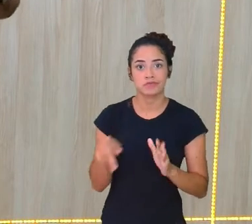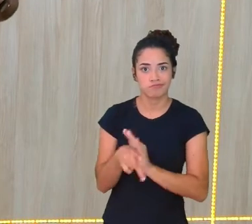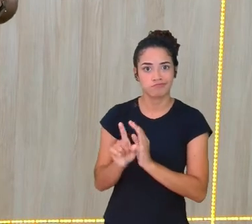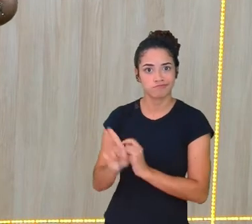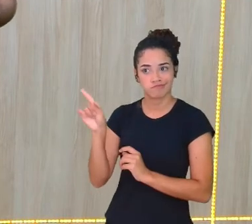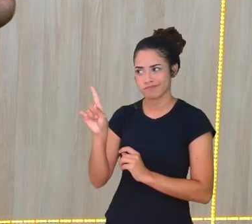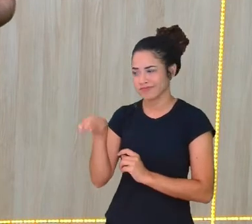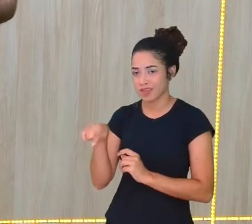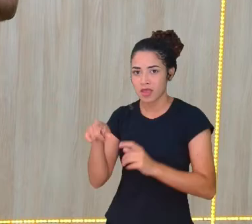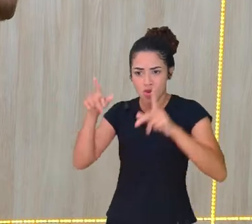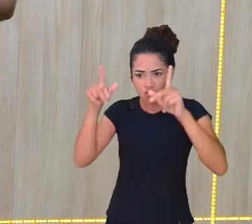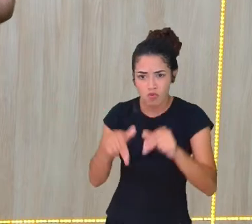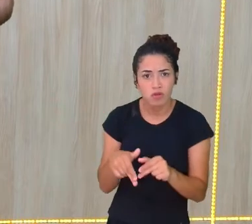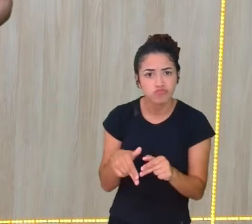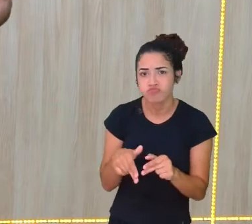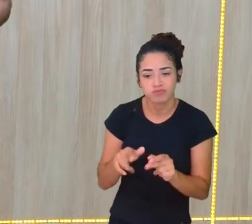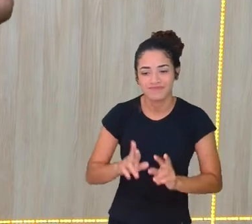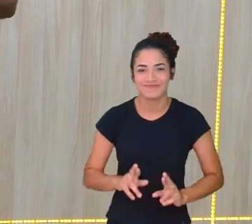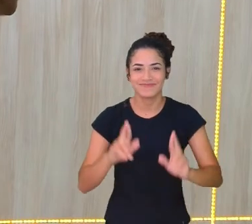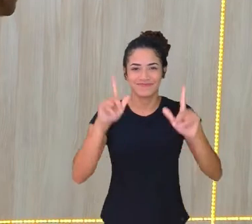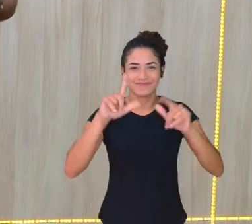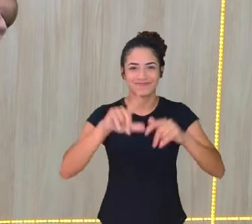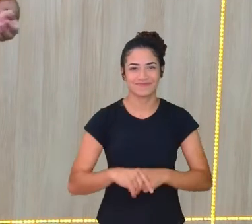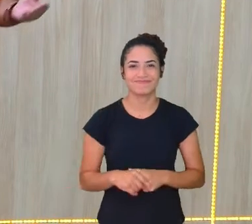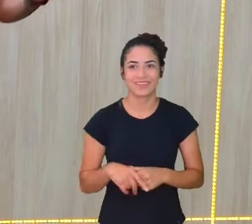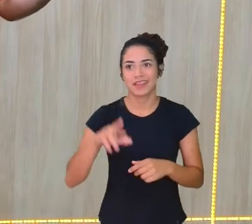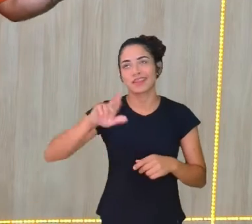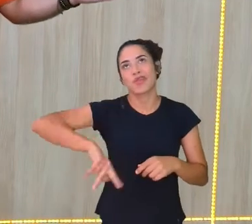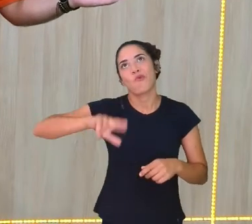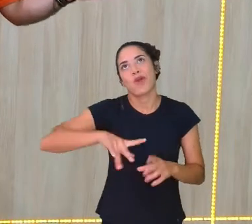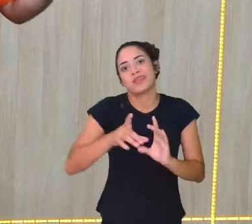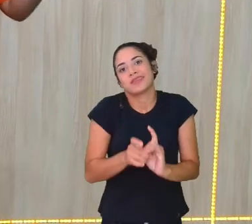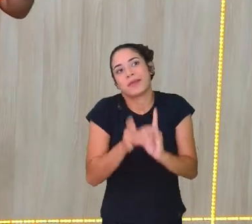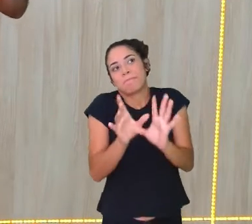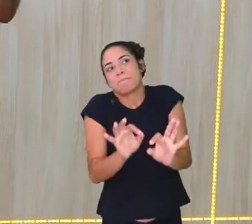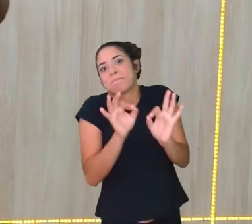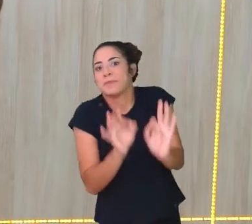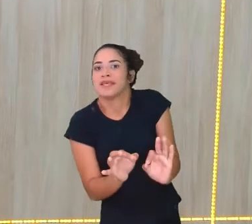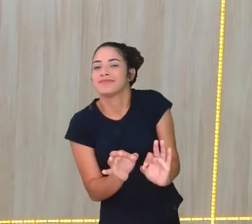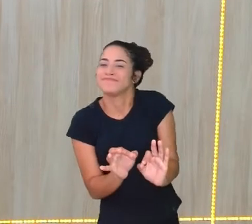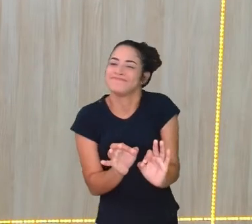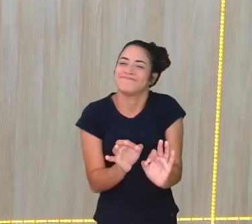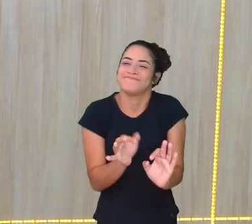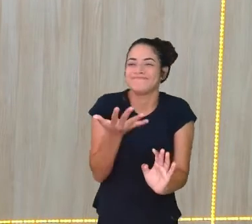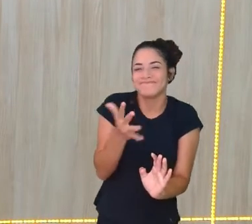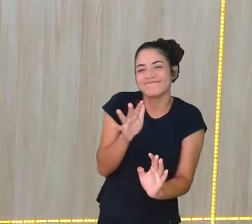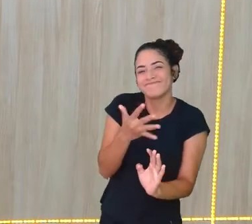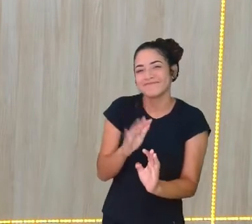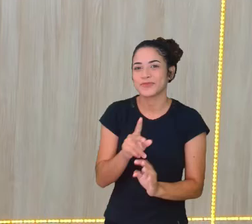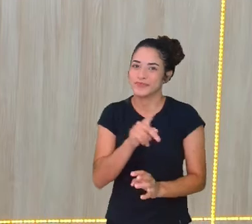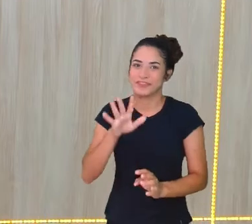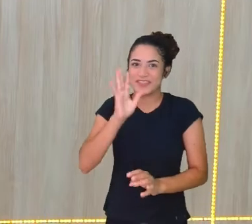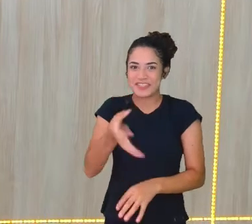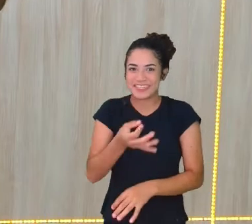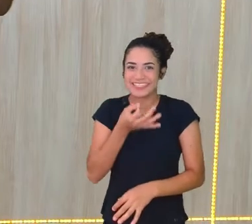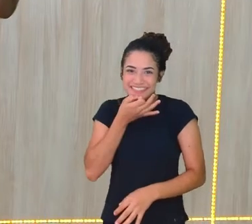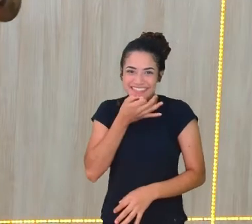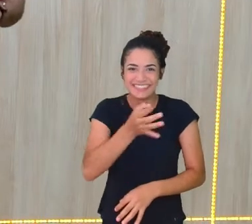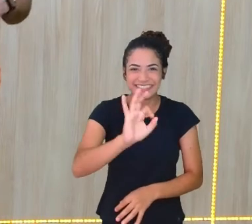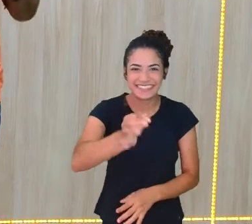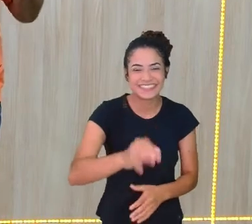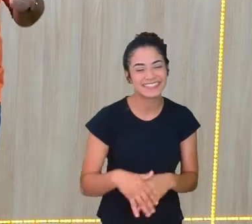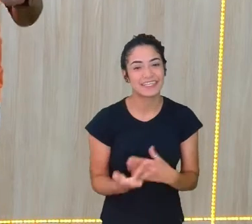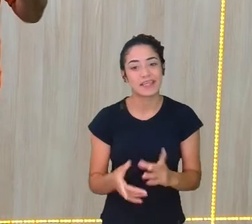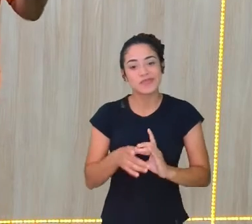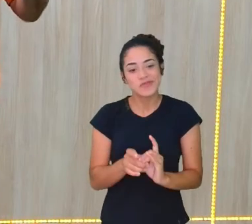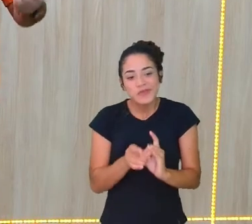um pouco diferente da que nós temos hoje. Não era tão democrática, exatamente, né? A professora dando um spoiler aí, ó, não era uma democracia que não